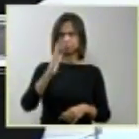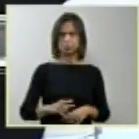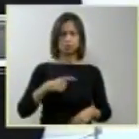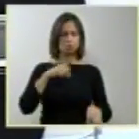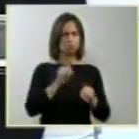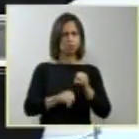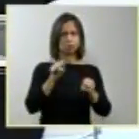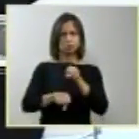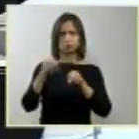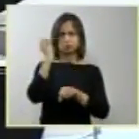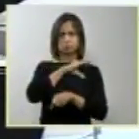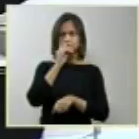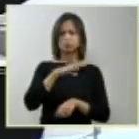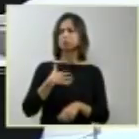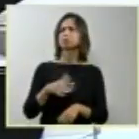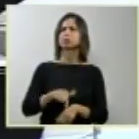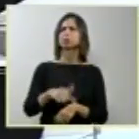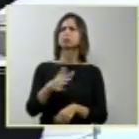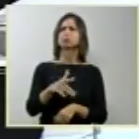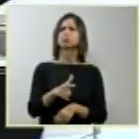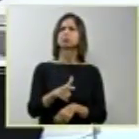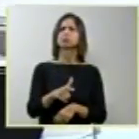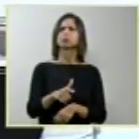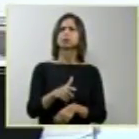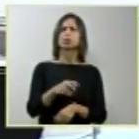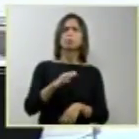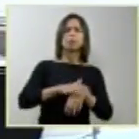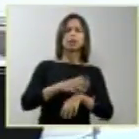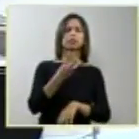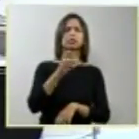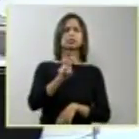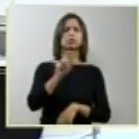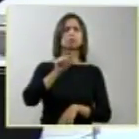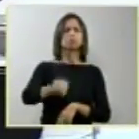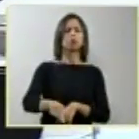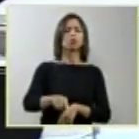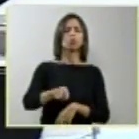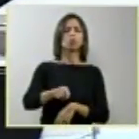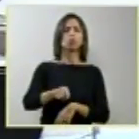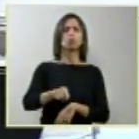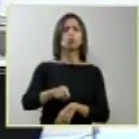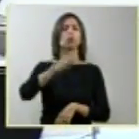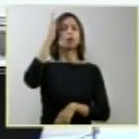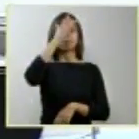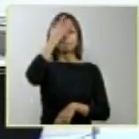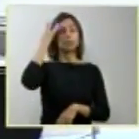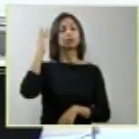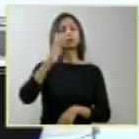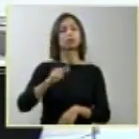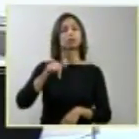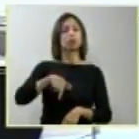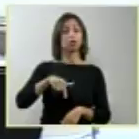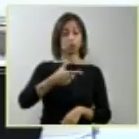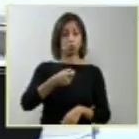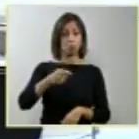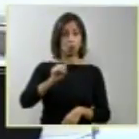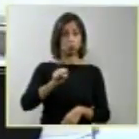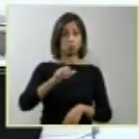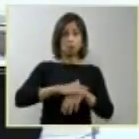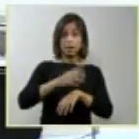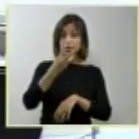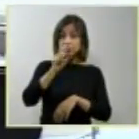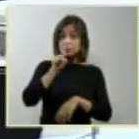Brasil. Só esse ano já foram assassinados mais de 35 mil brasileiros só por arma de fogo. Então, nós temos ainda um processo a buscar.